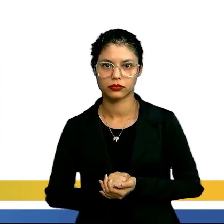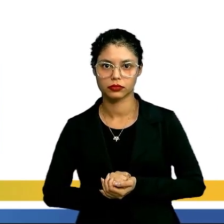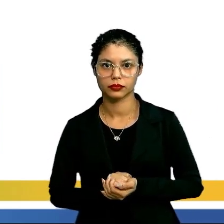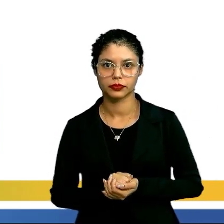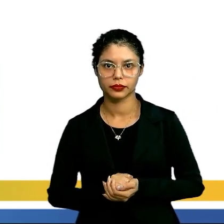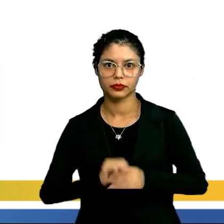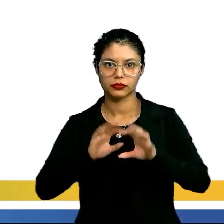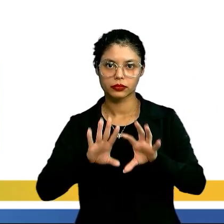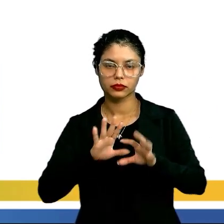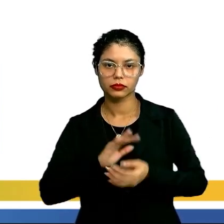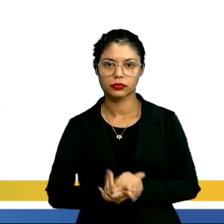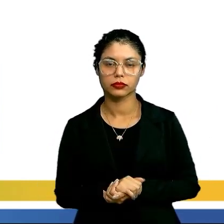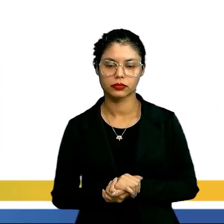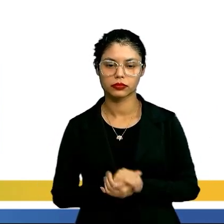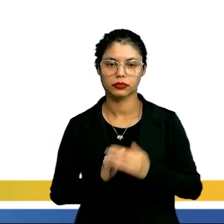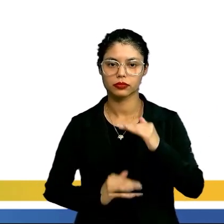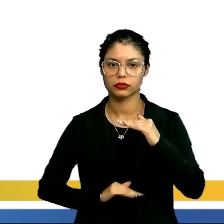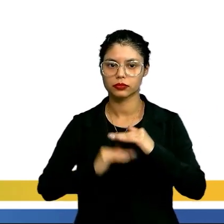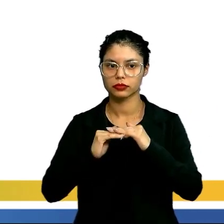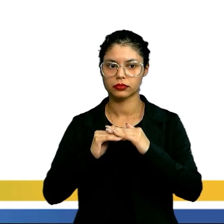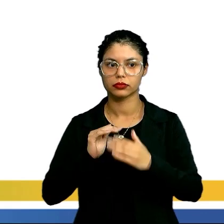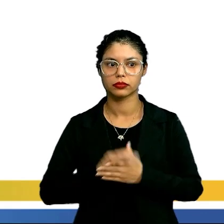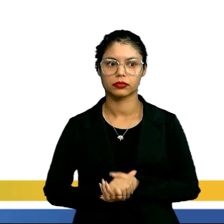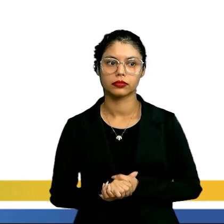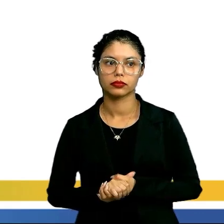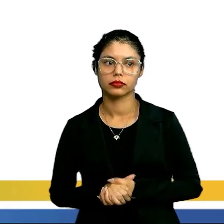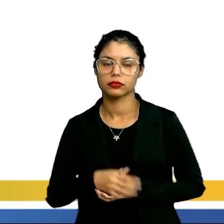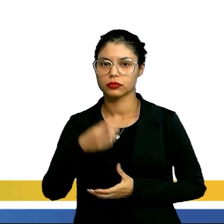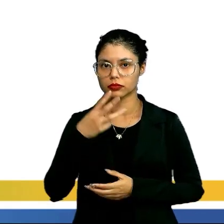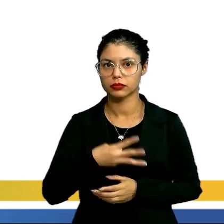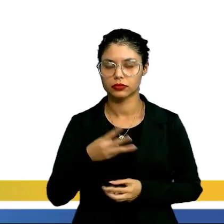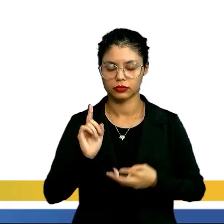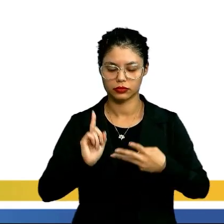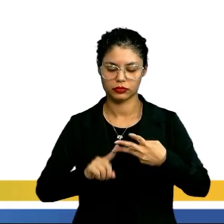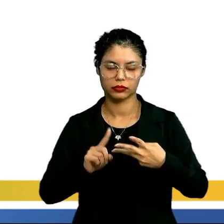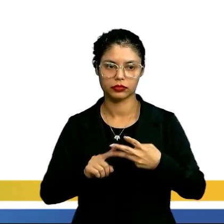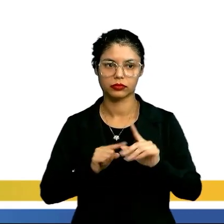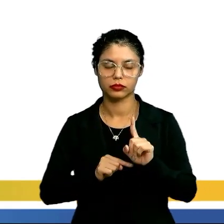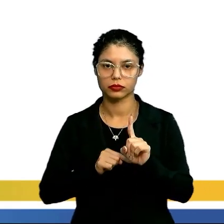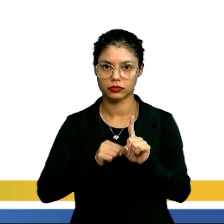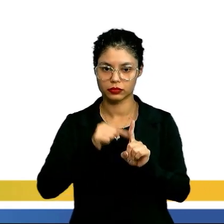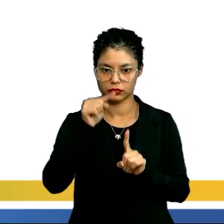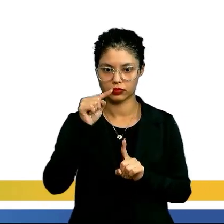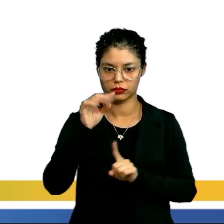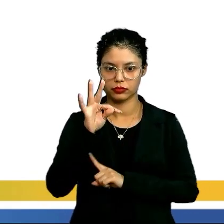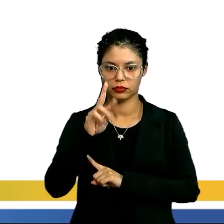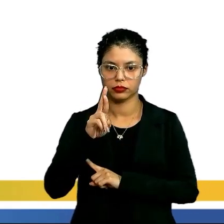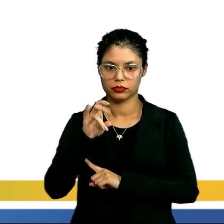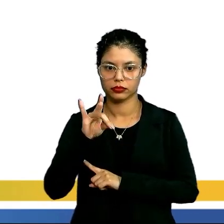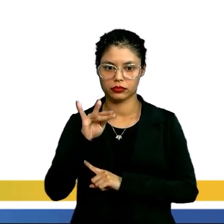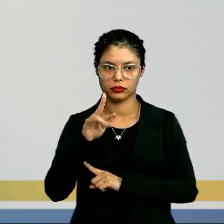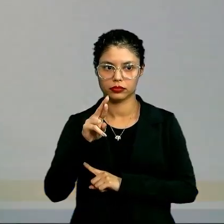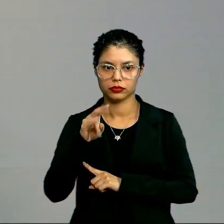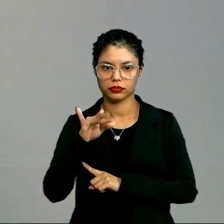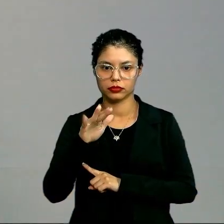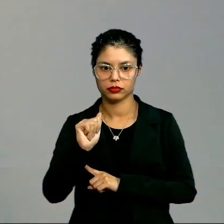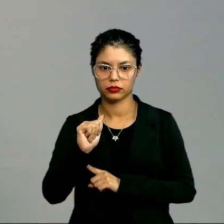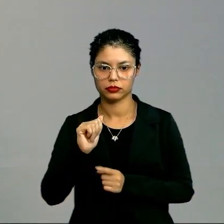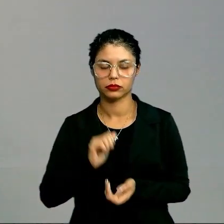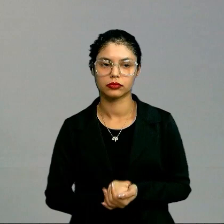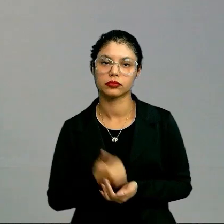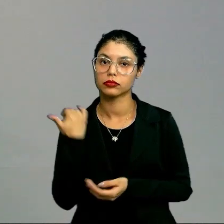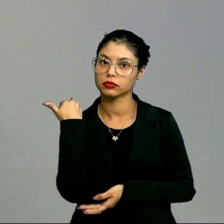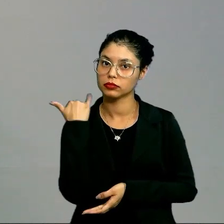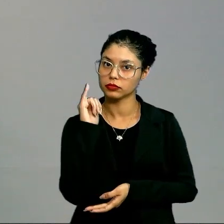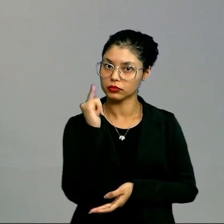Então, assim analisamos pressão. Já o terceiro fator, que é o fator temperatura, a temperatura ela influencia diretamente na